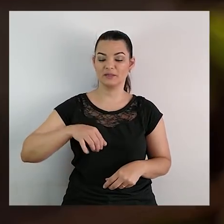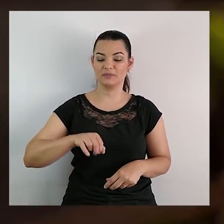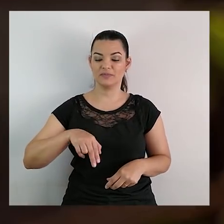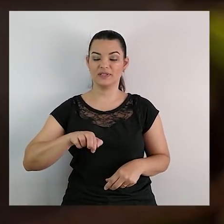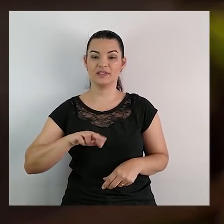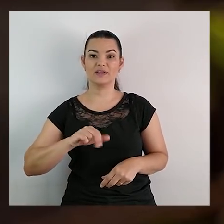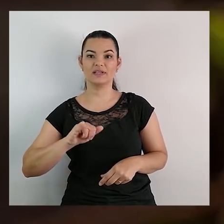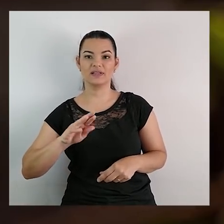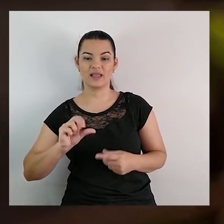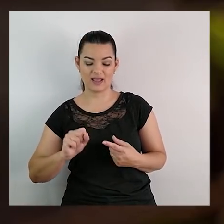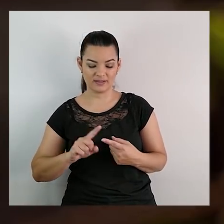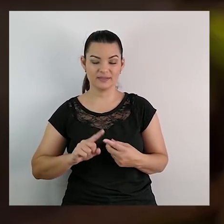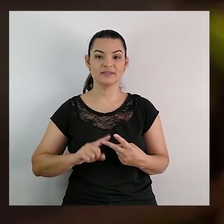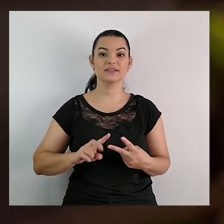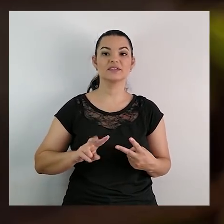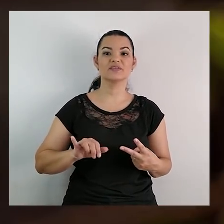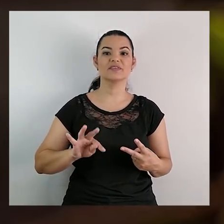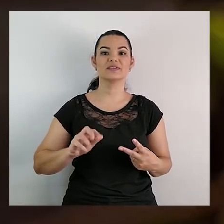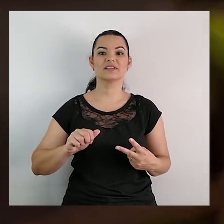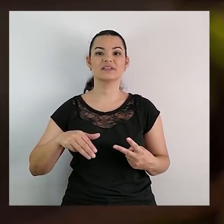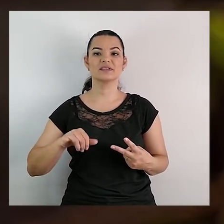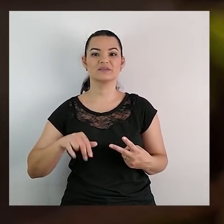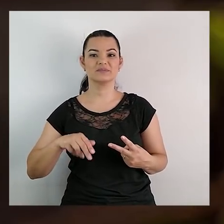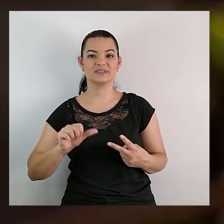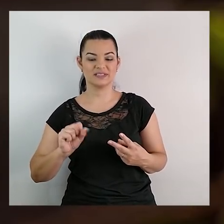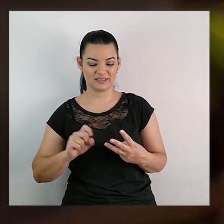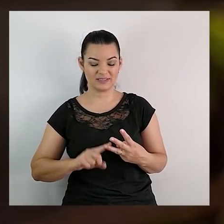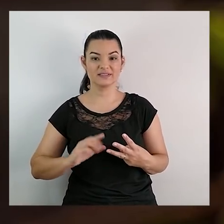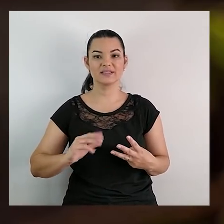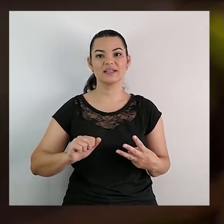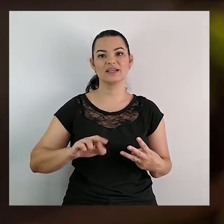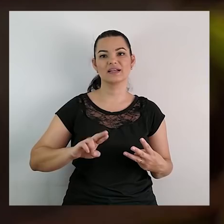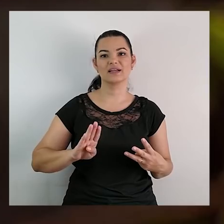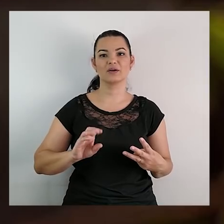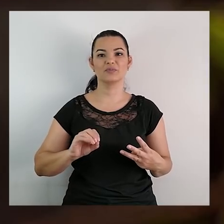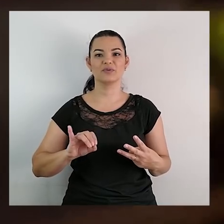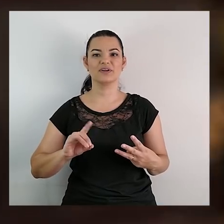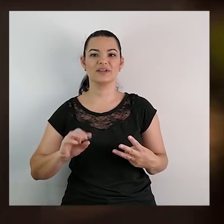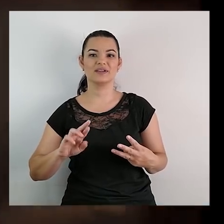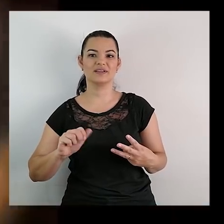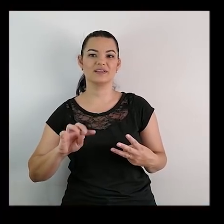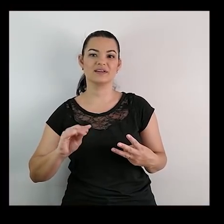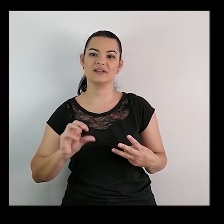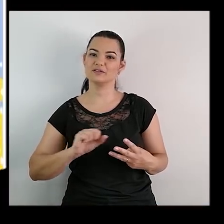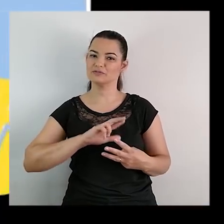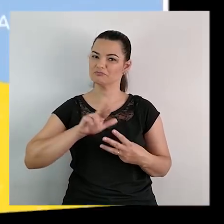vitaminas. Pronto, temos o mel produzido pelas abelhas.